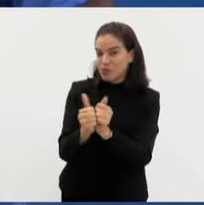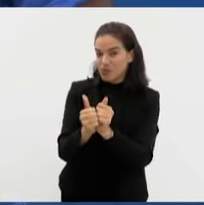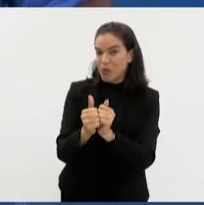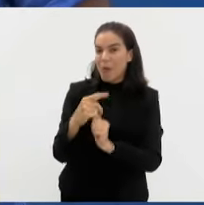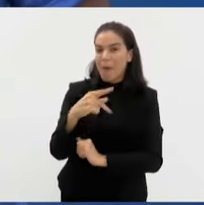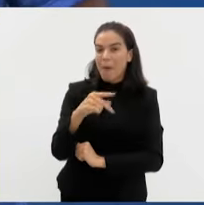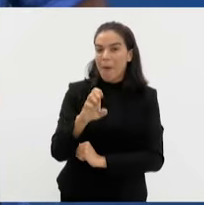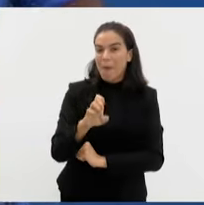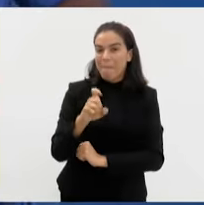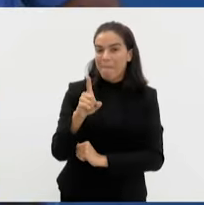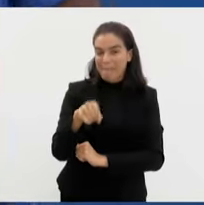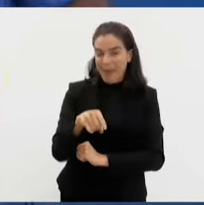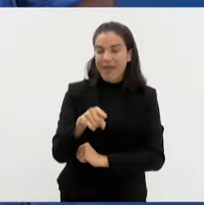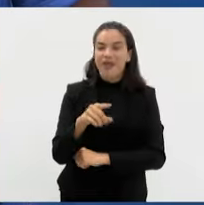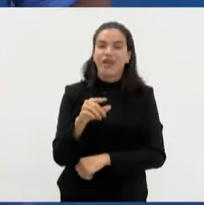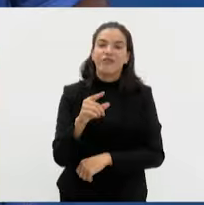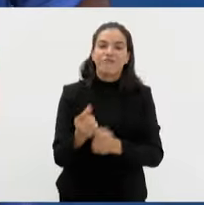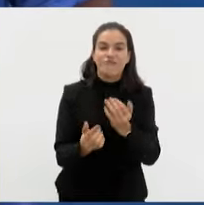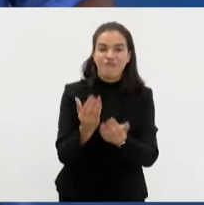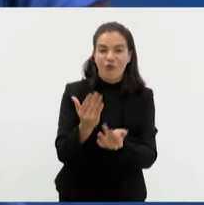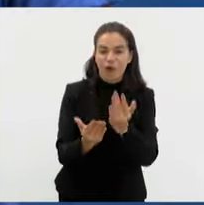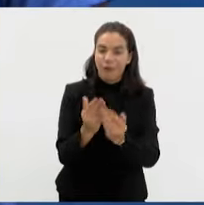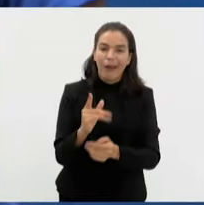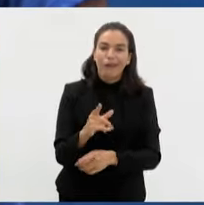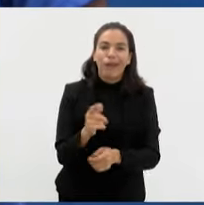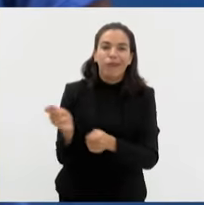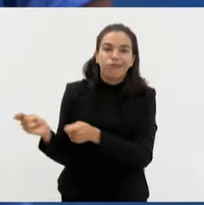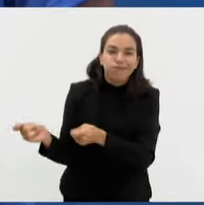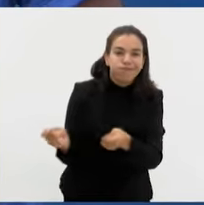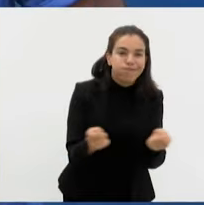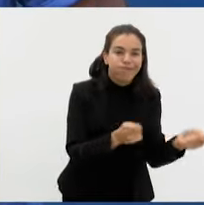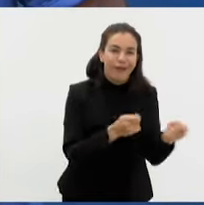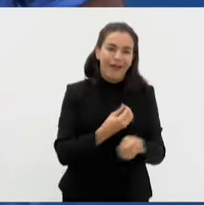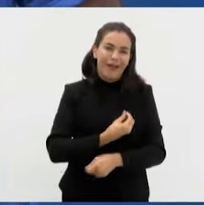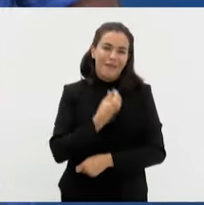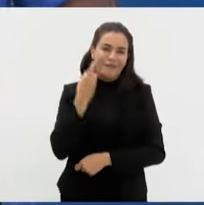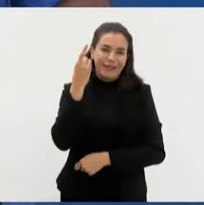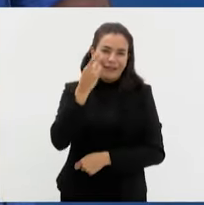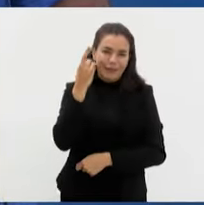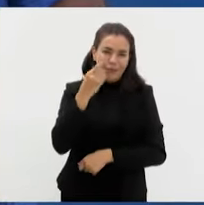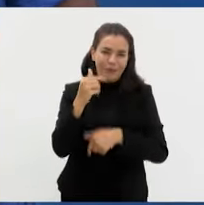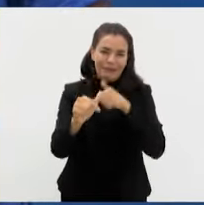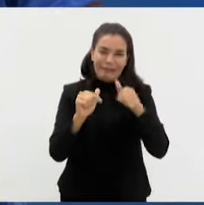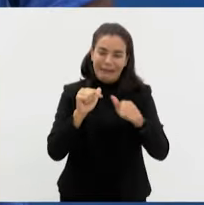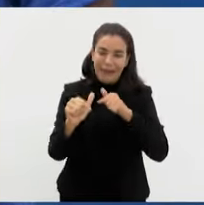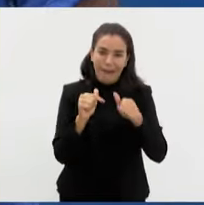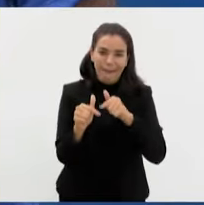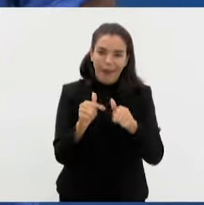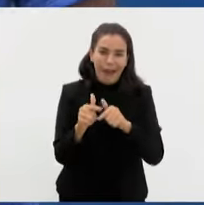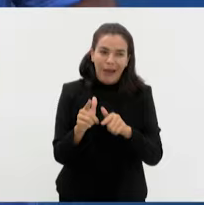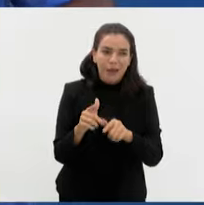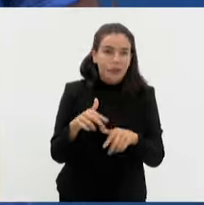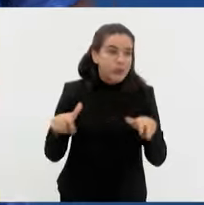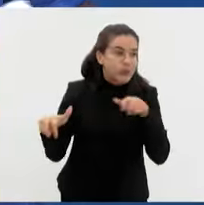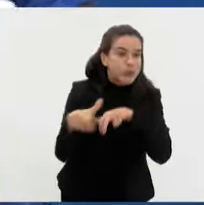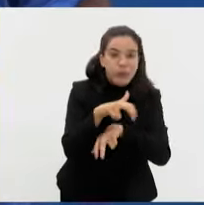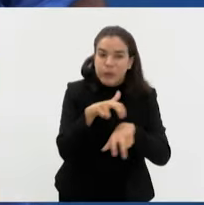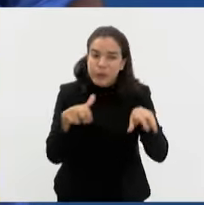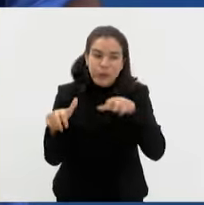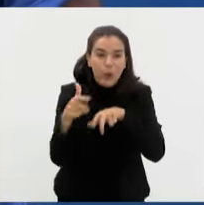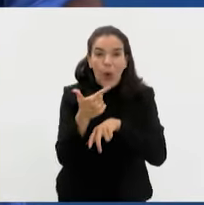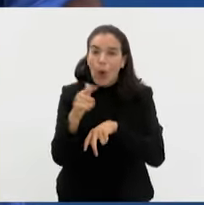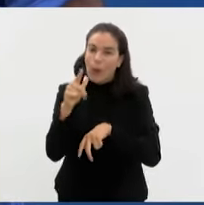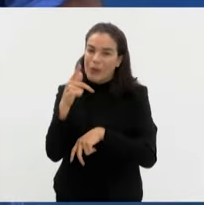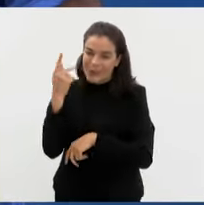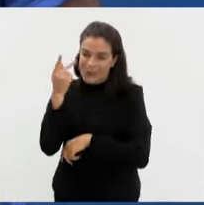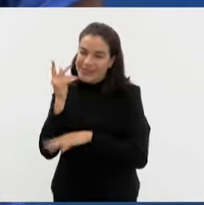Fogo. Mas eu não faço regularmente. Essa vida de deputado me deixa meio num corre-corre político, e não num